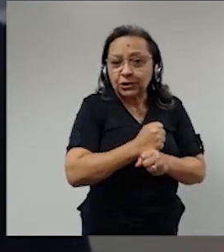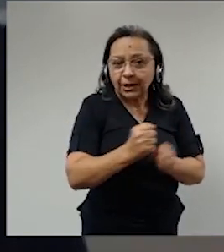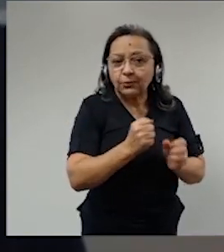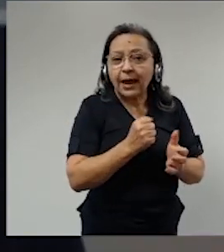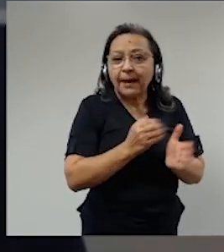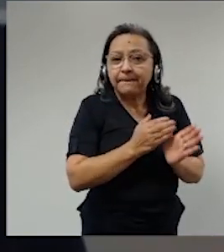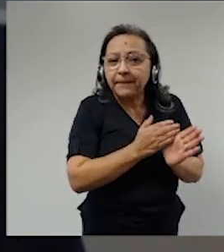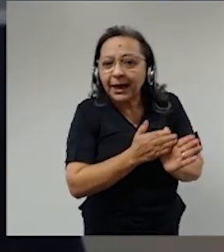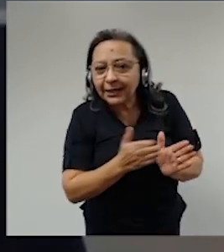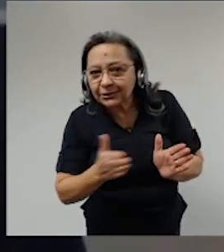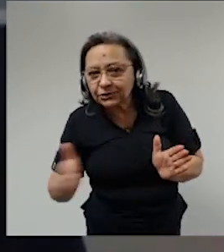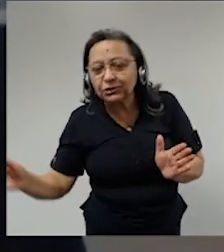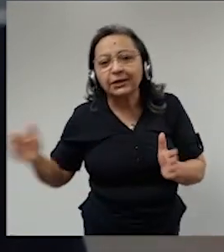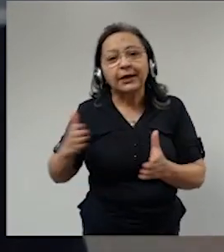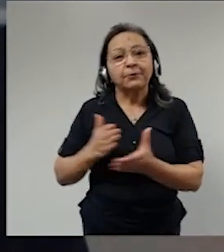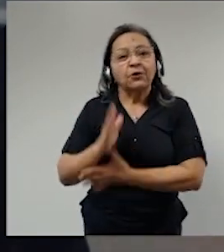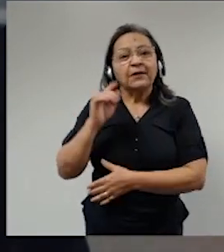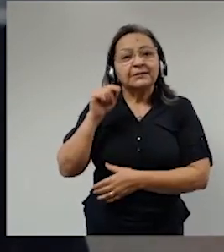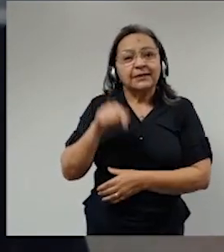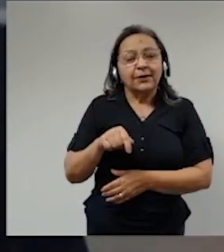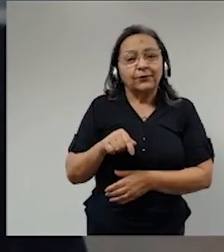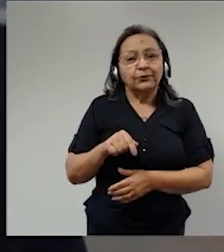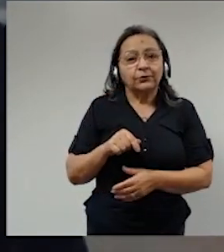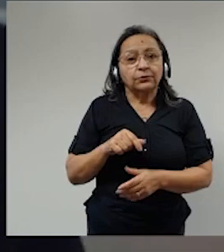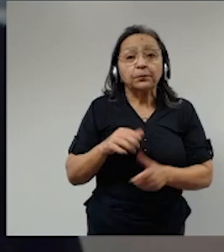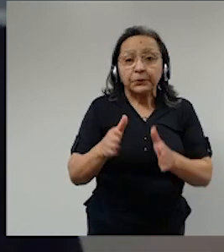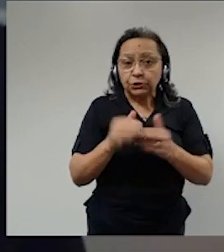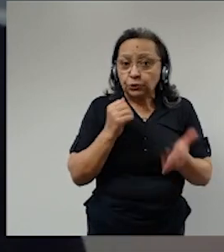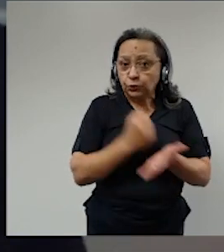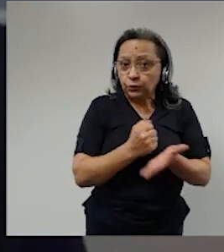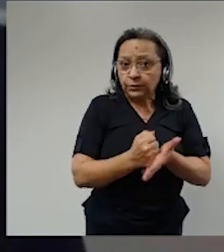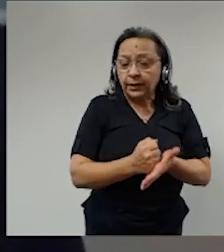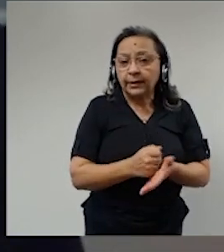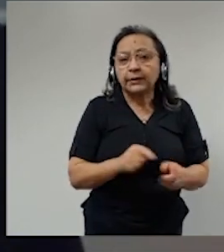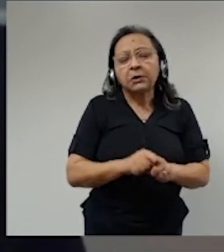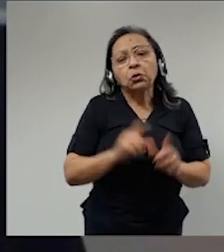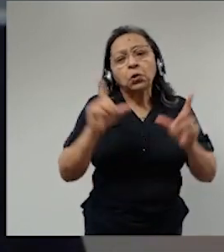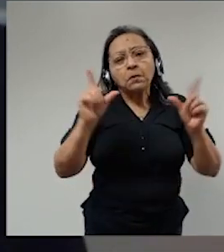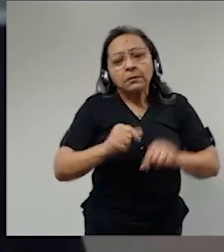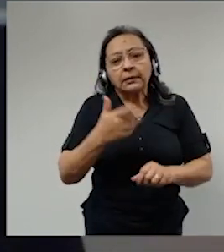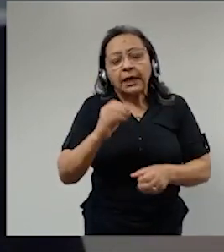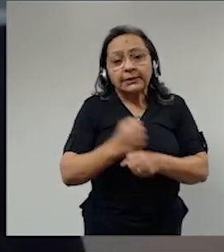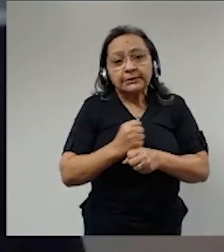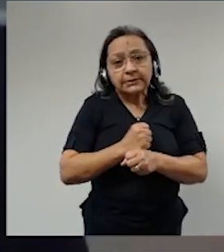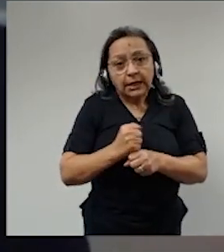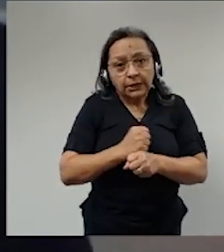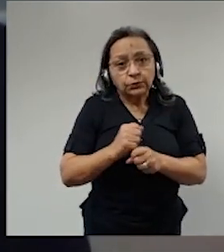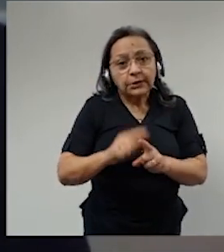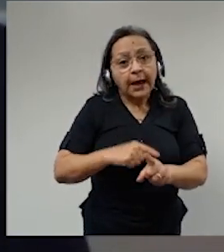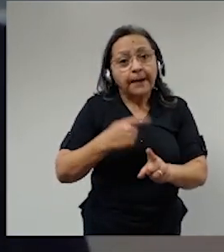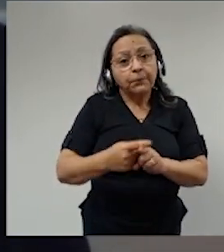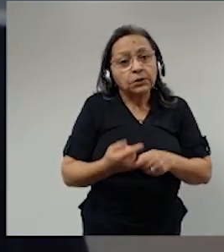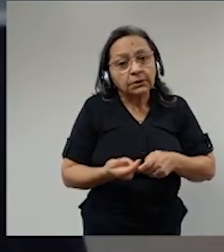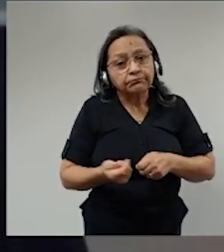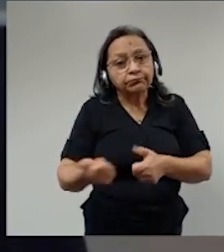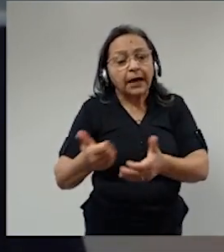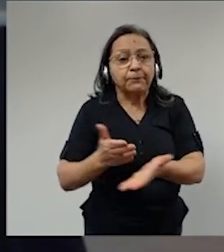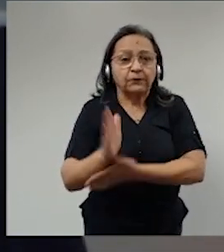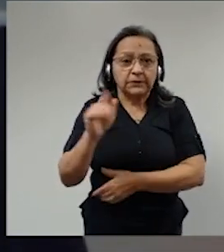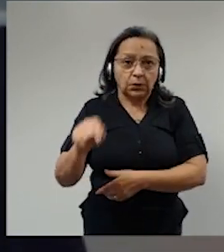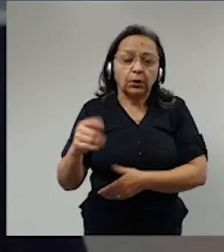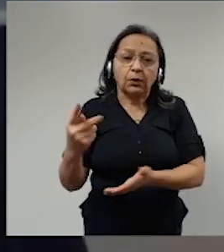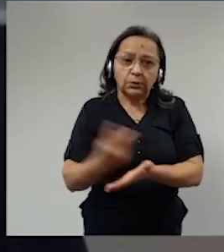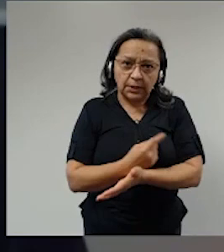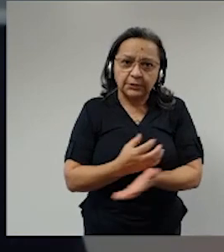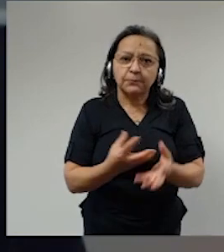do pedido perante o NPI, né? Ou, no mínimo, por 10 anos após a concessão, o que ocorre muitas